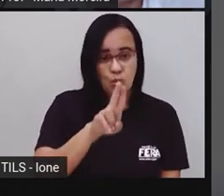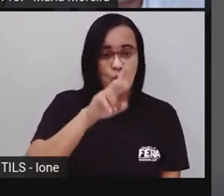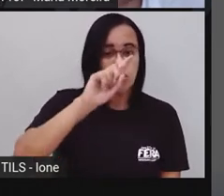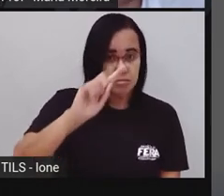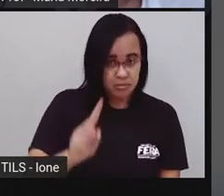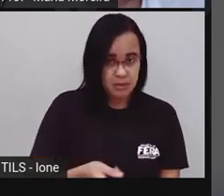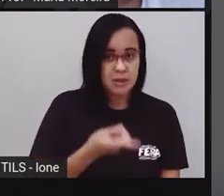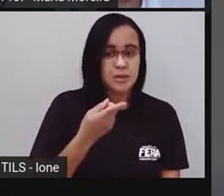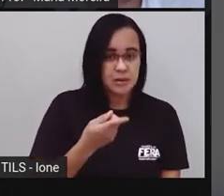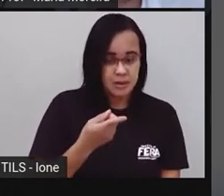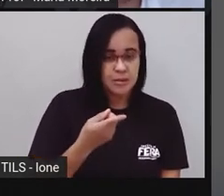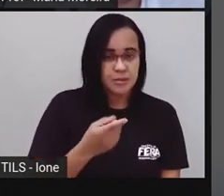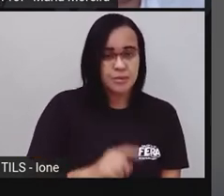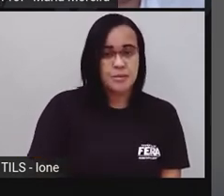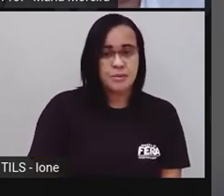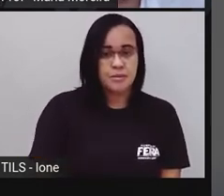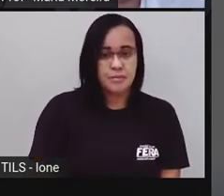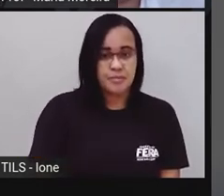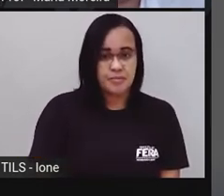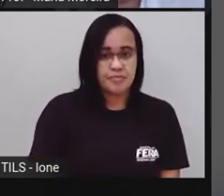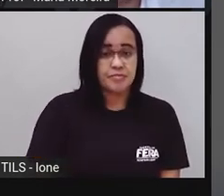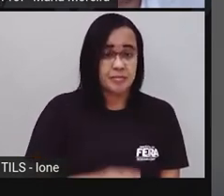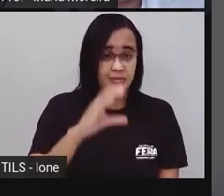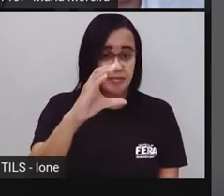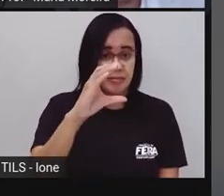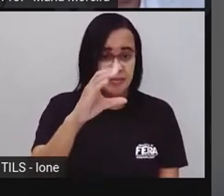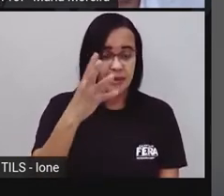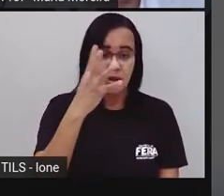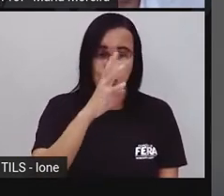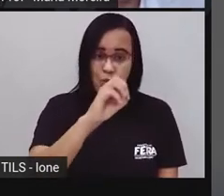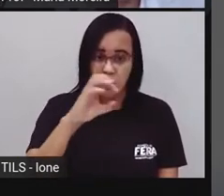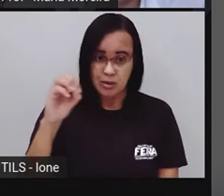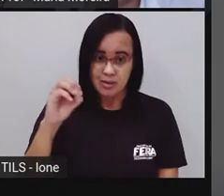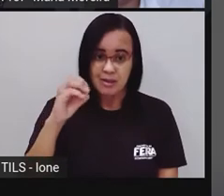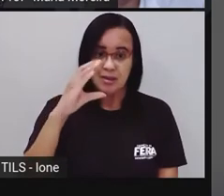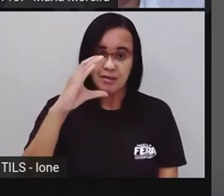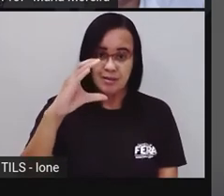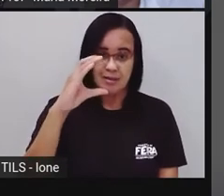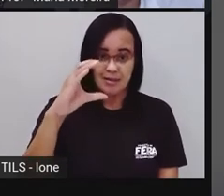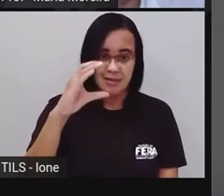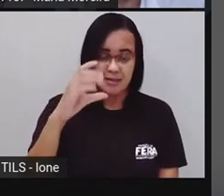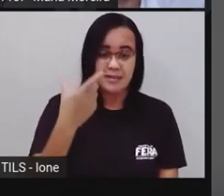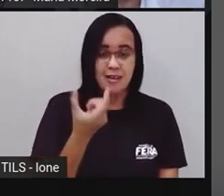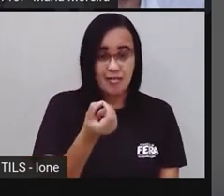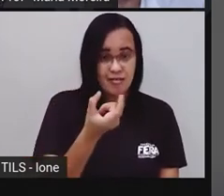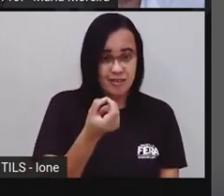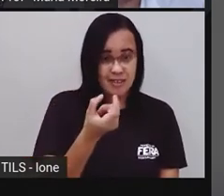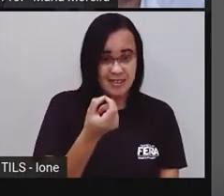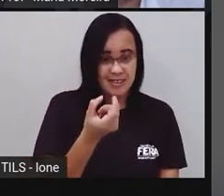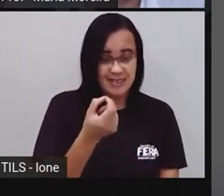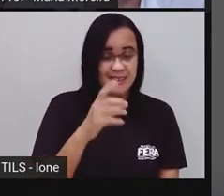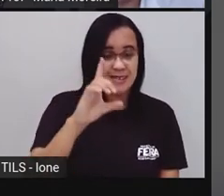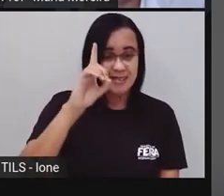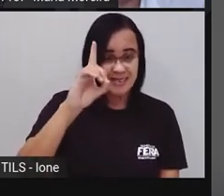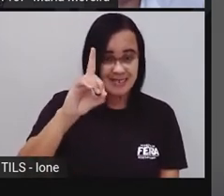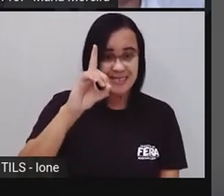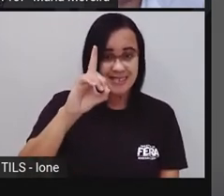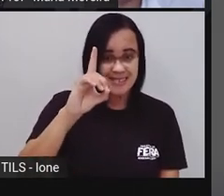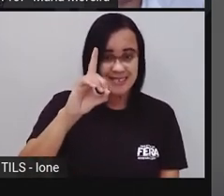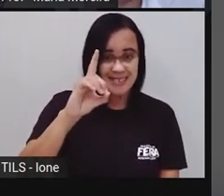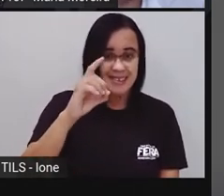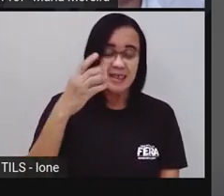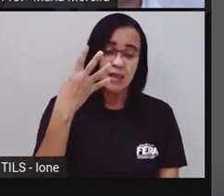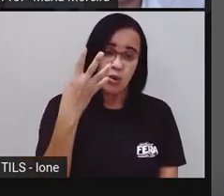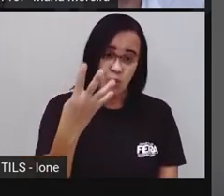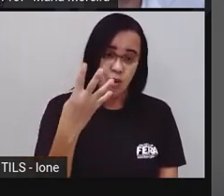milhar o que esse 400 aqui a nossa centena 20 aqui é o que o a nossa o que 10